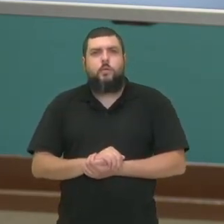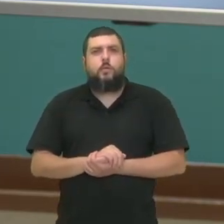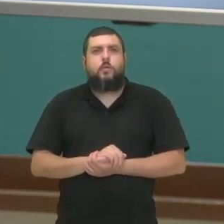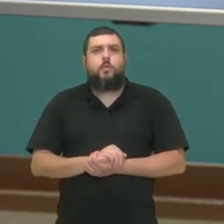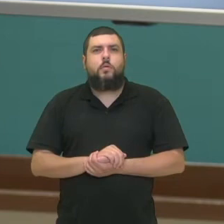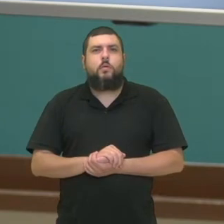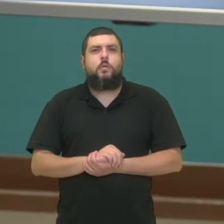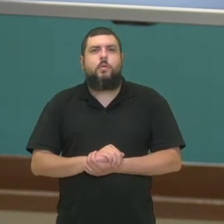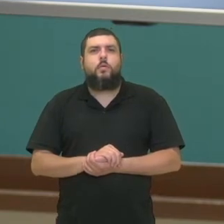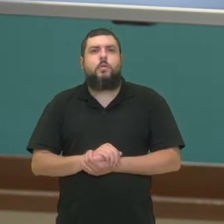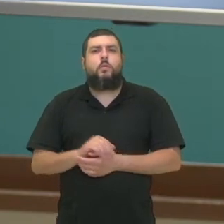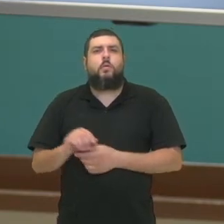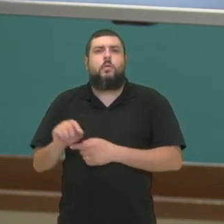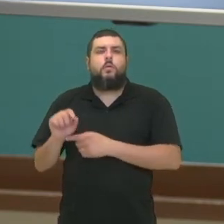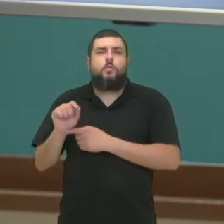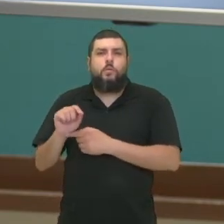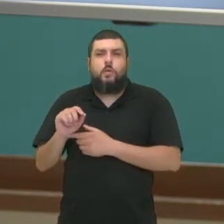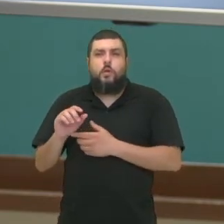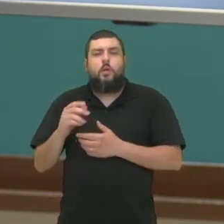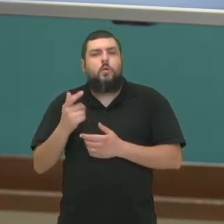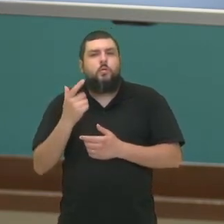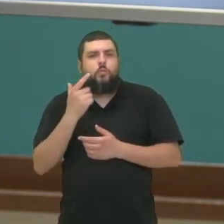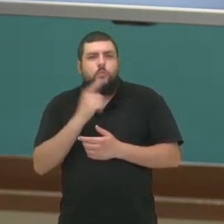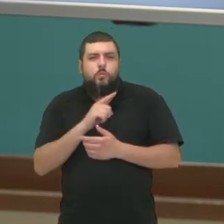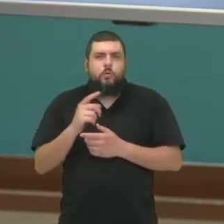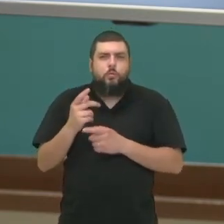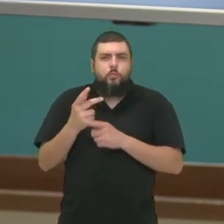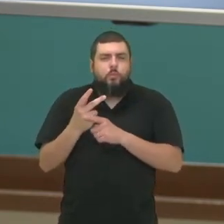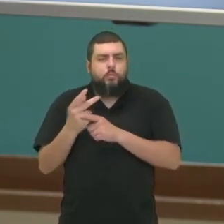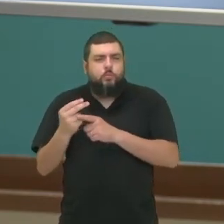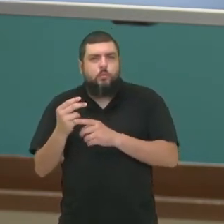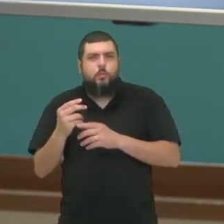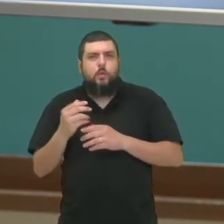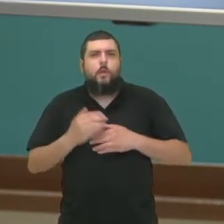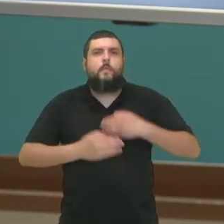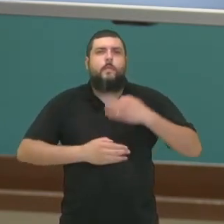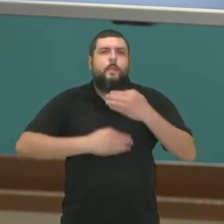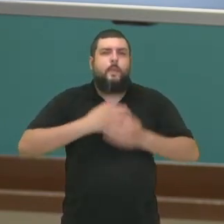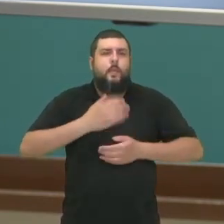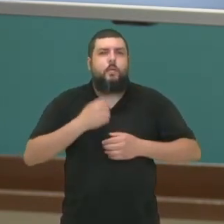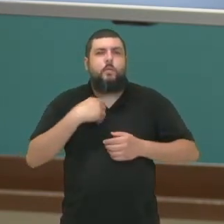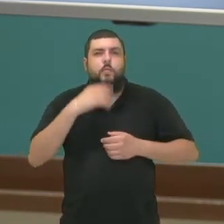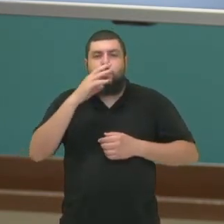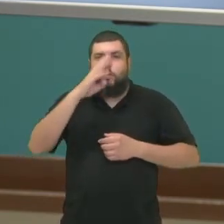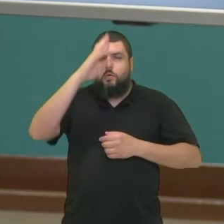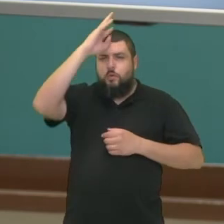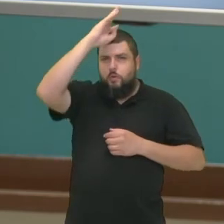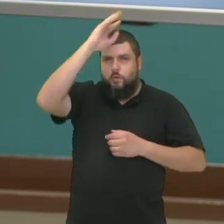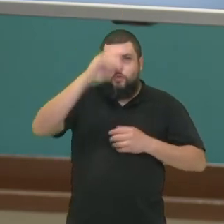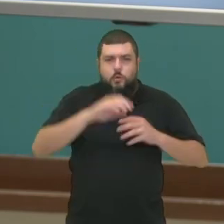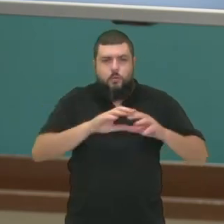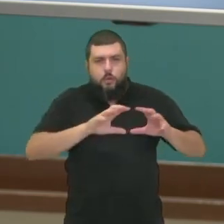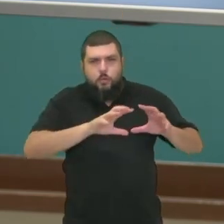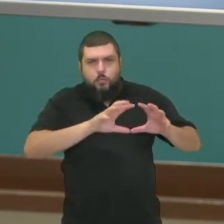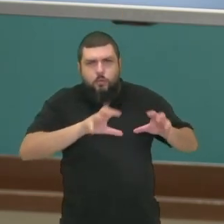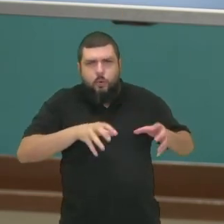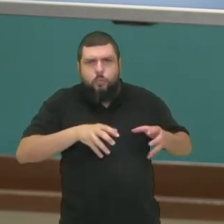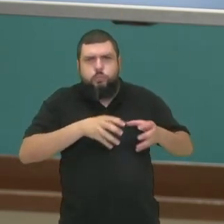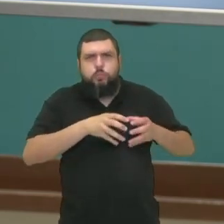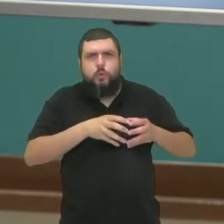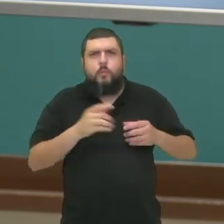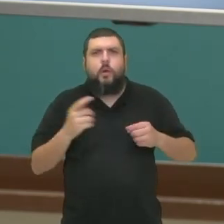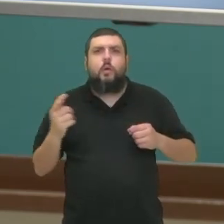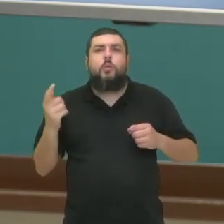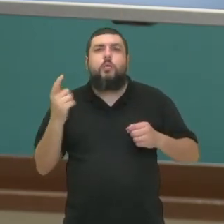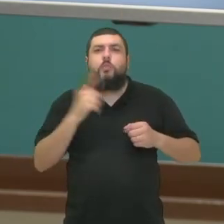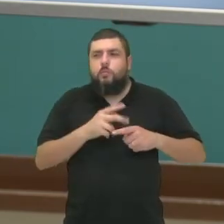várias vitórias, algumas vitórias, quer dizer, o exército romano, até que então, depois de se reunir o exército romano, conseguiram